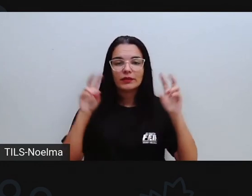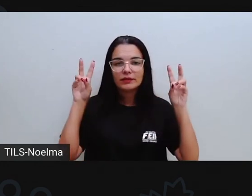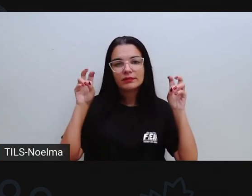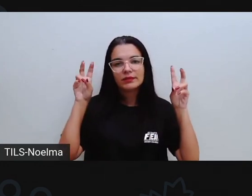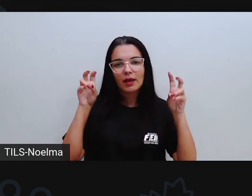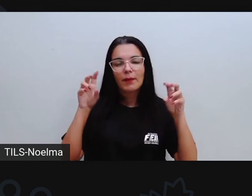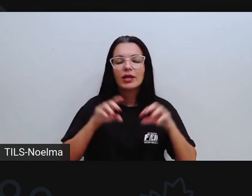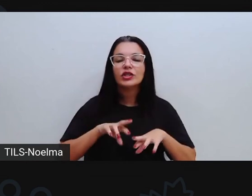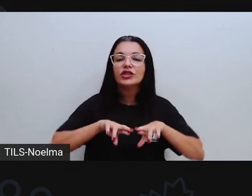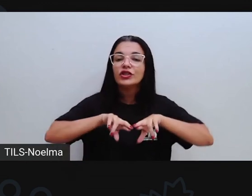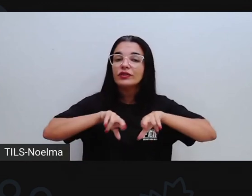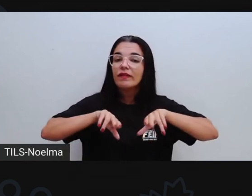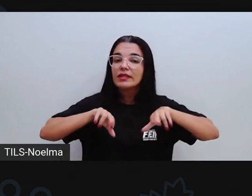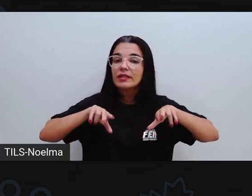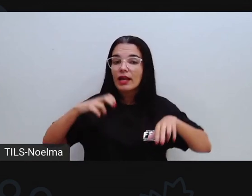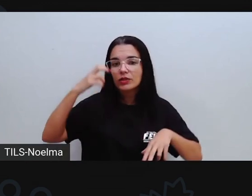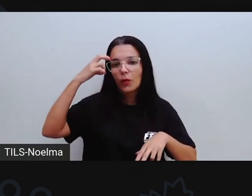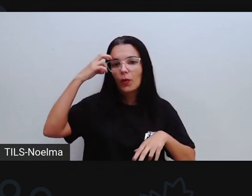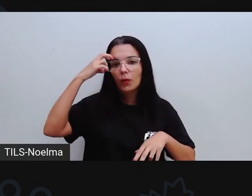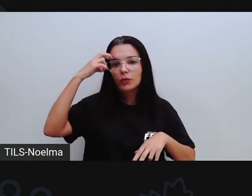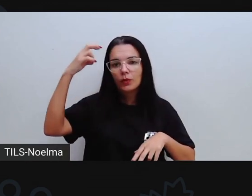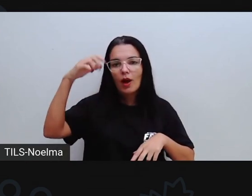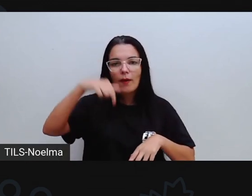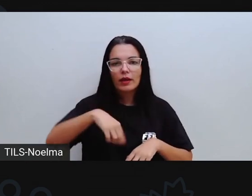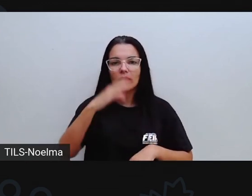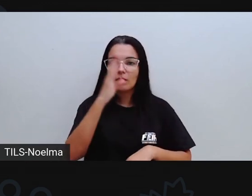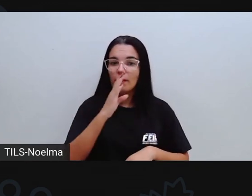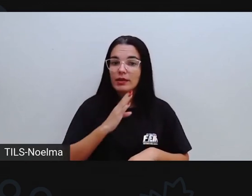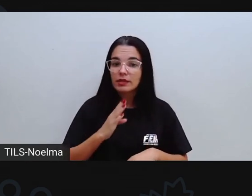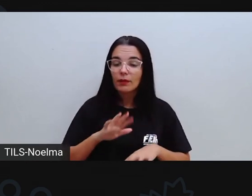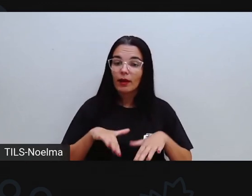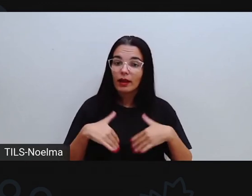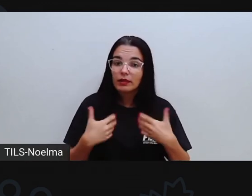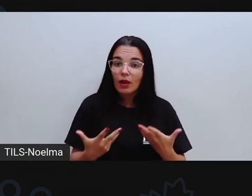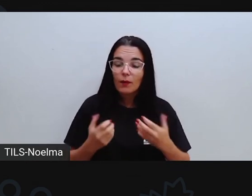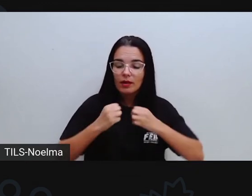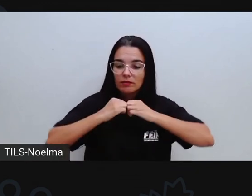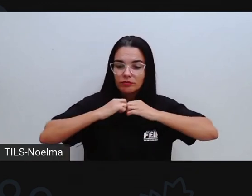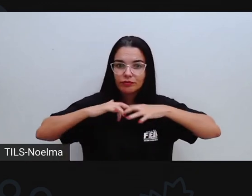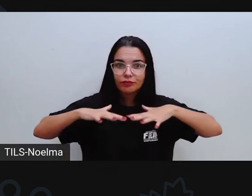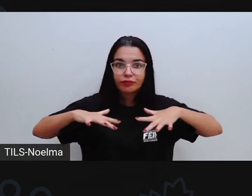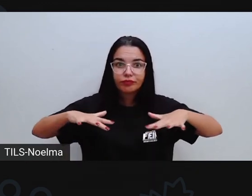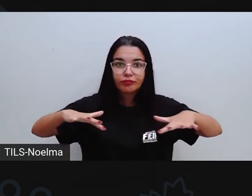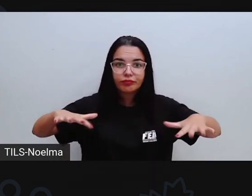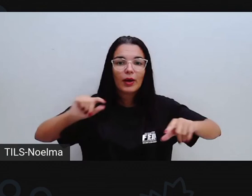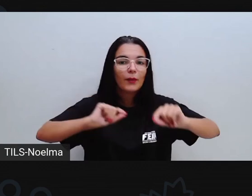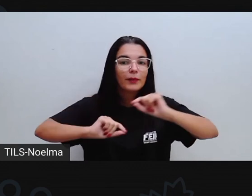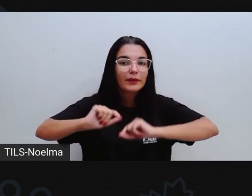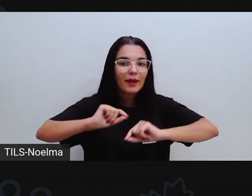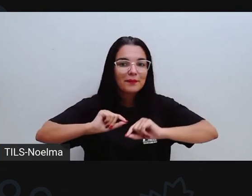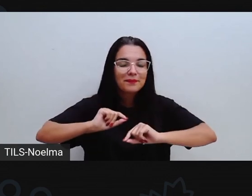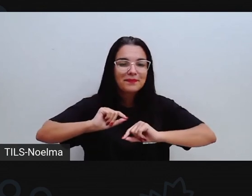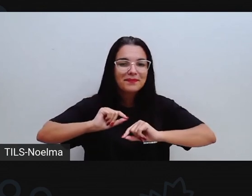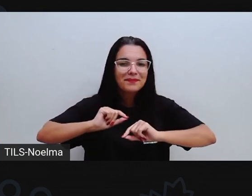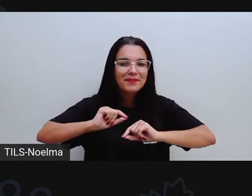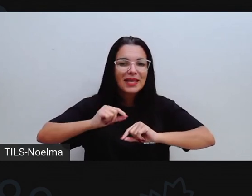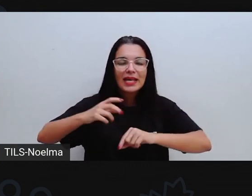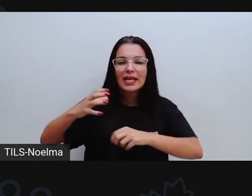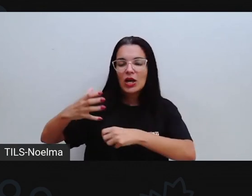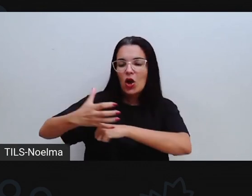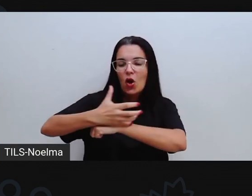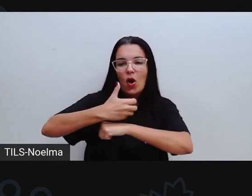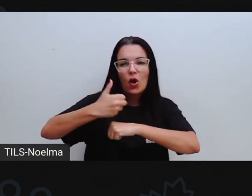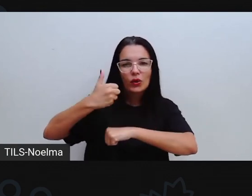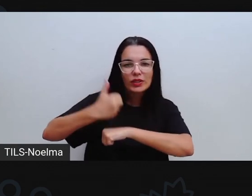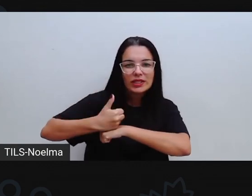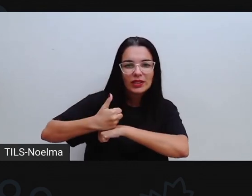Brasil, né? E os principais disseminadores da cultura brasileira são os colonizadores europeus, né? Começaram aí a